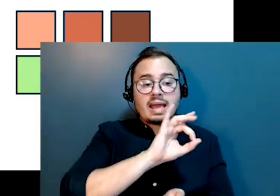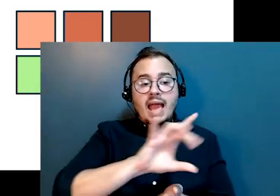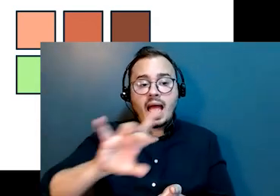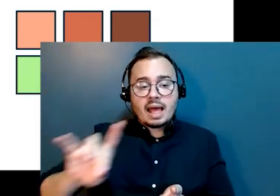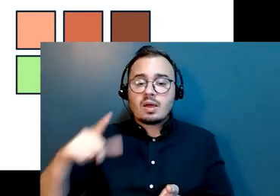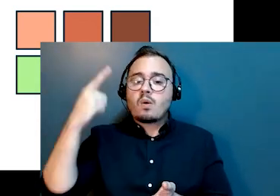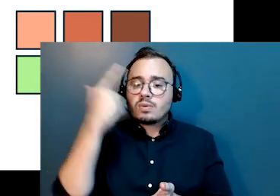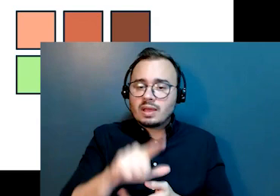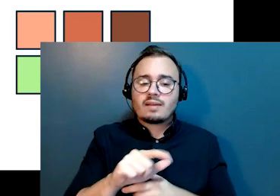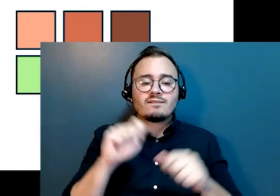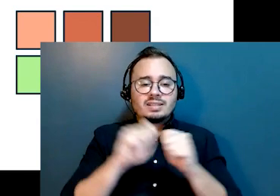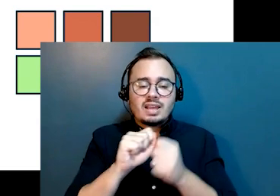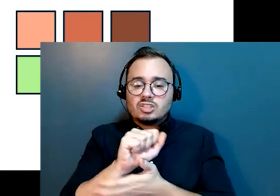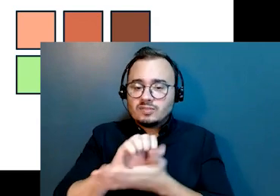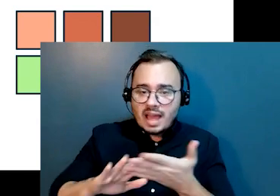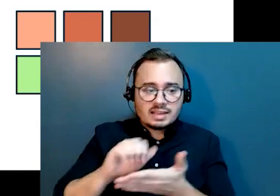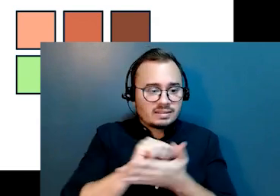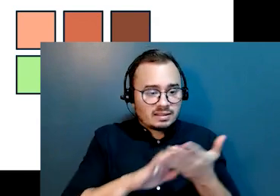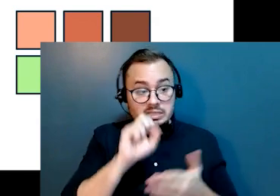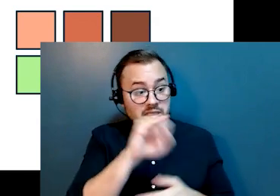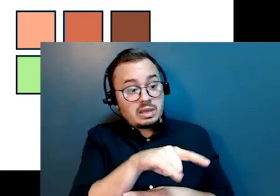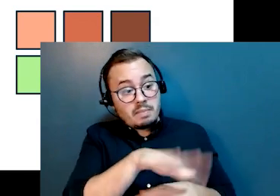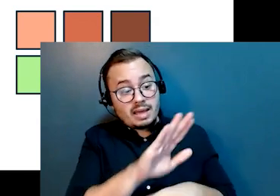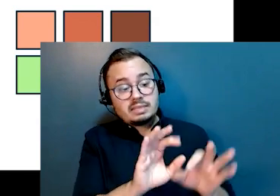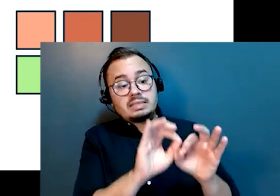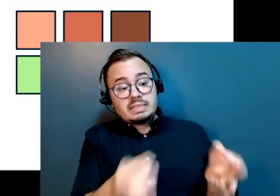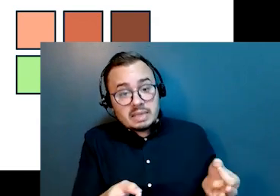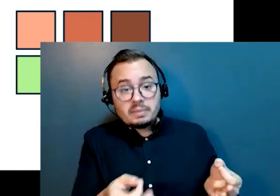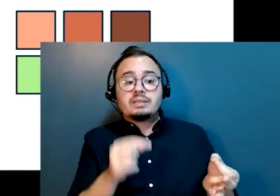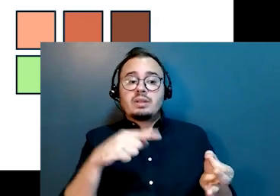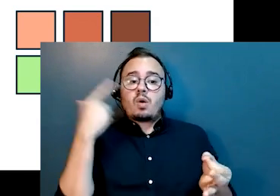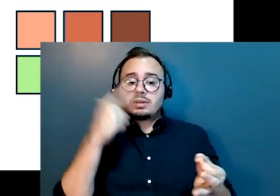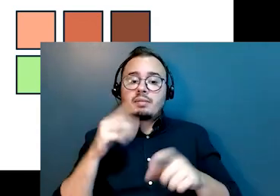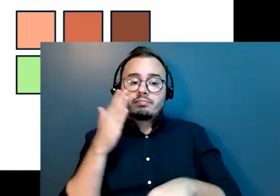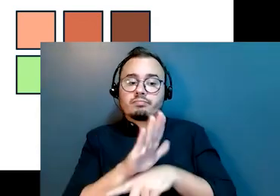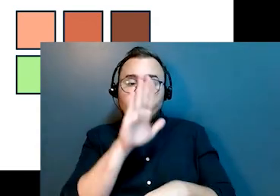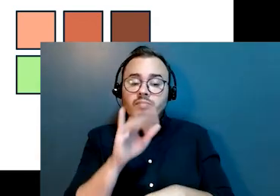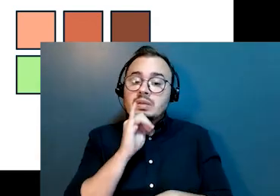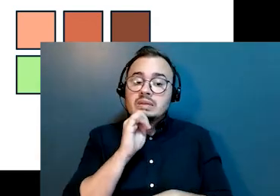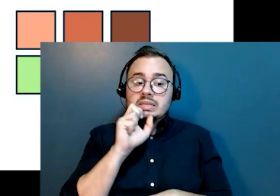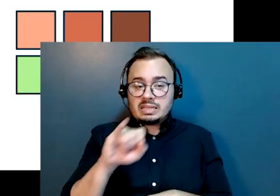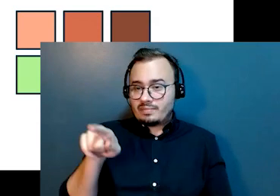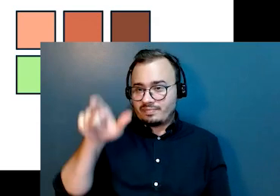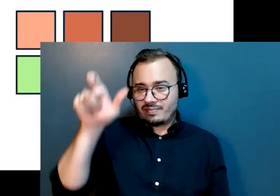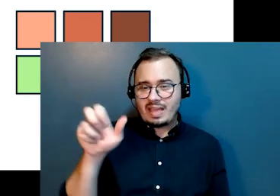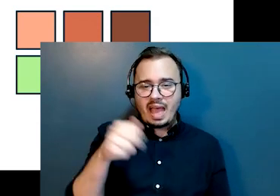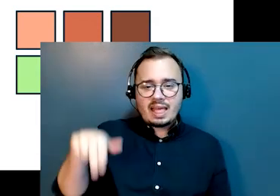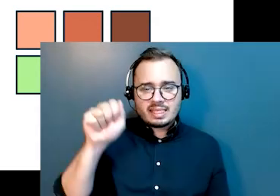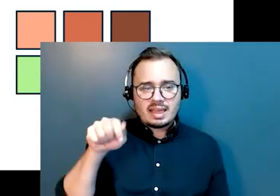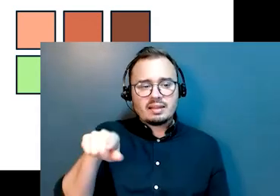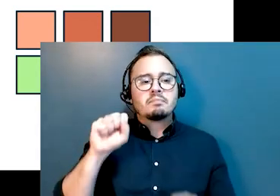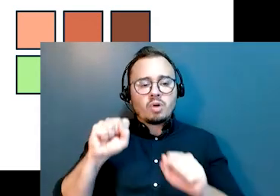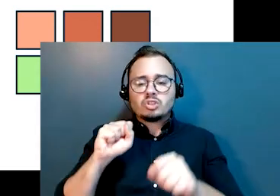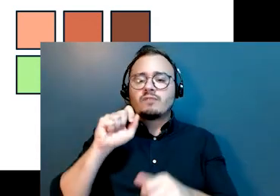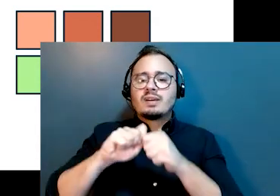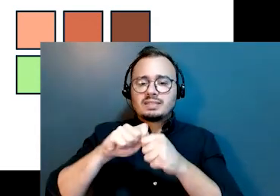tarefas básicas das outras especialidades. Então, por exemplo, a Ana, além de fazer as atividades de Android, ela conseguiria fazer atividades